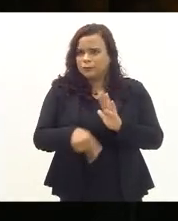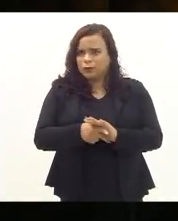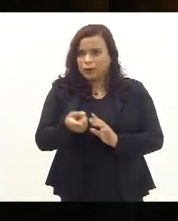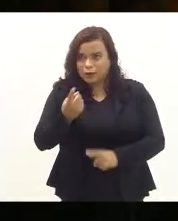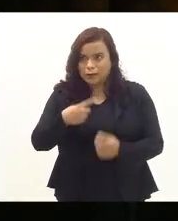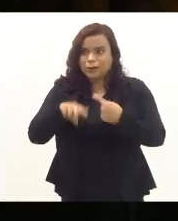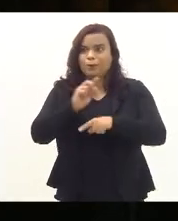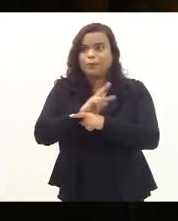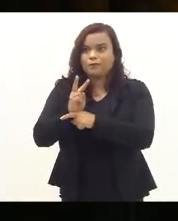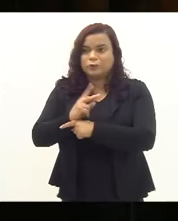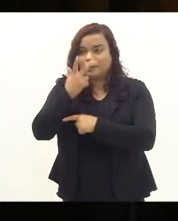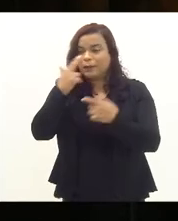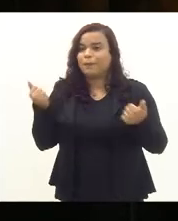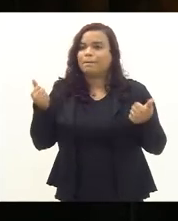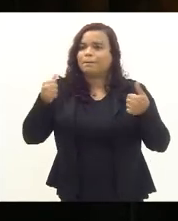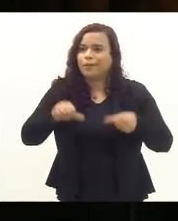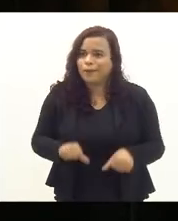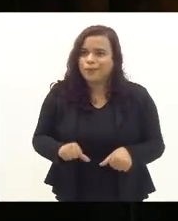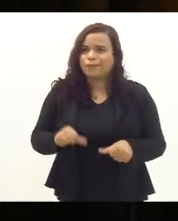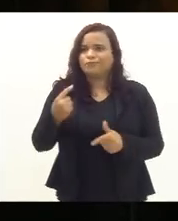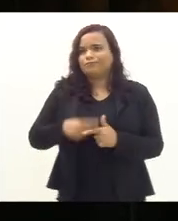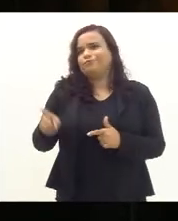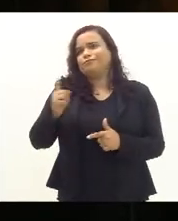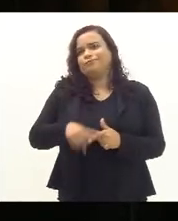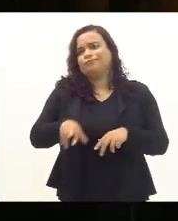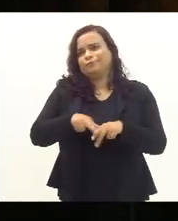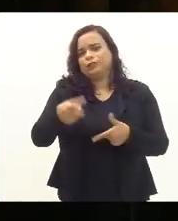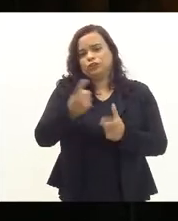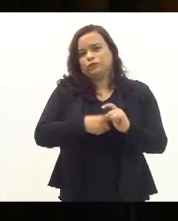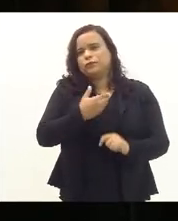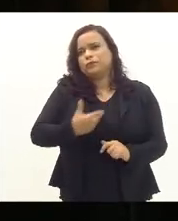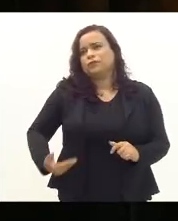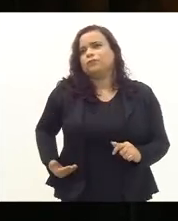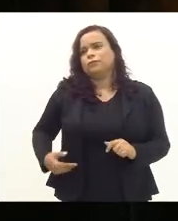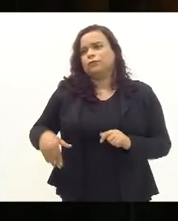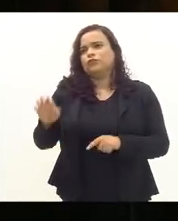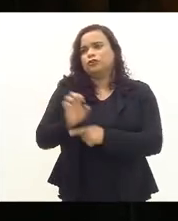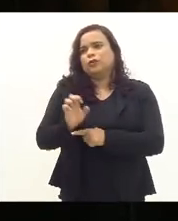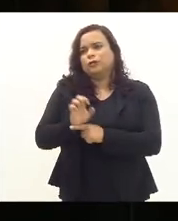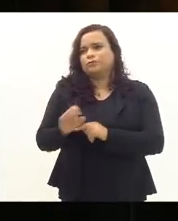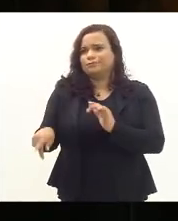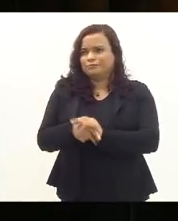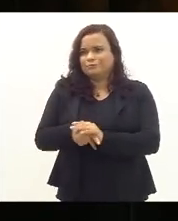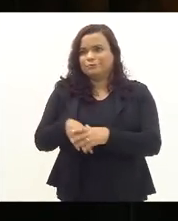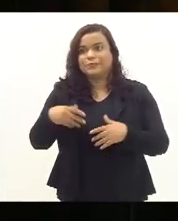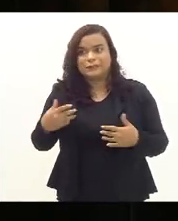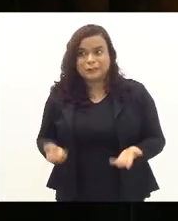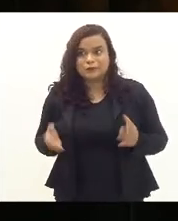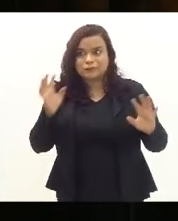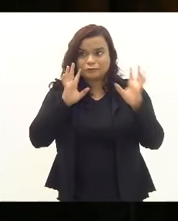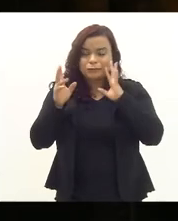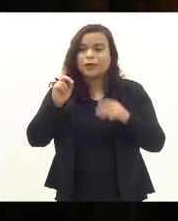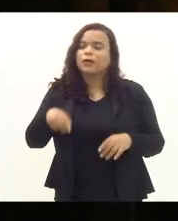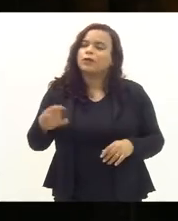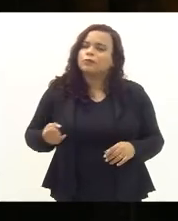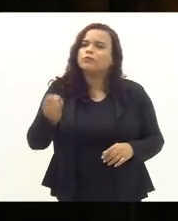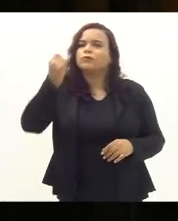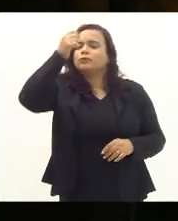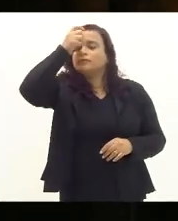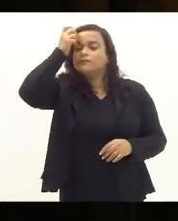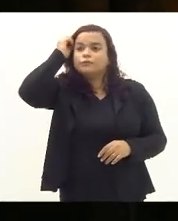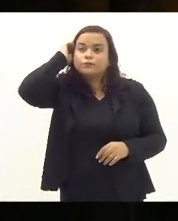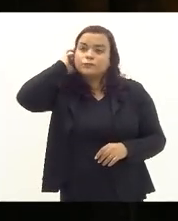fiscal piorou a situação da dívida pública do Estado então dessa forma é importante